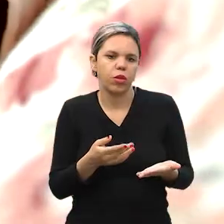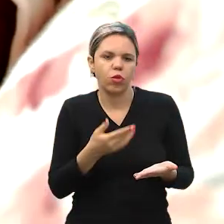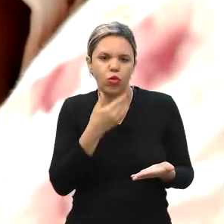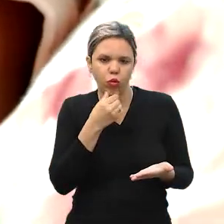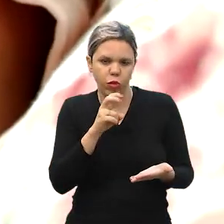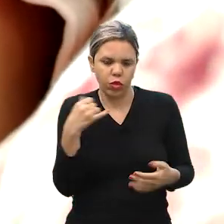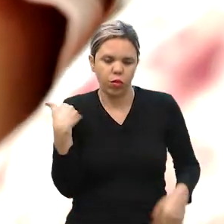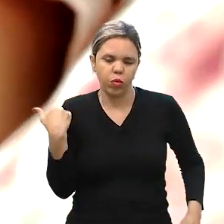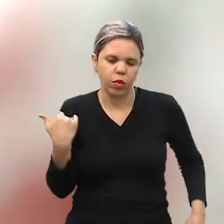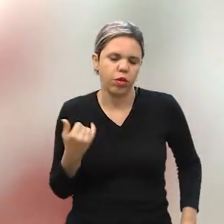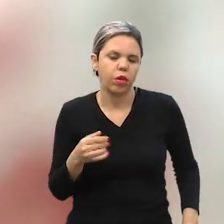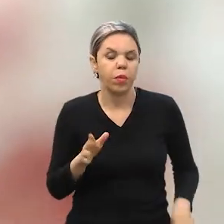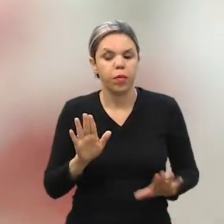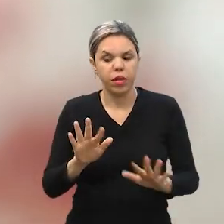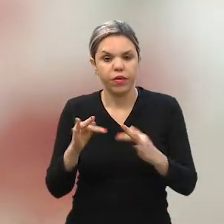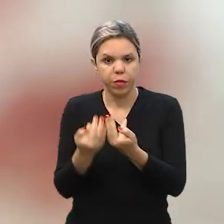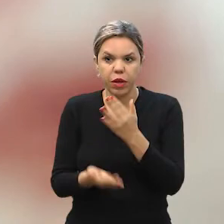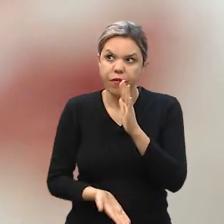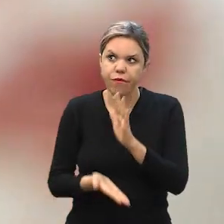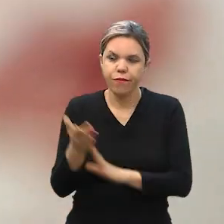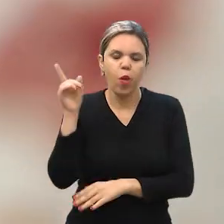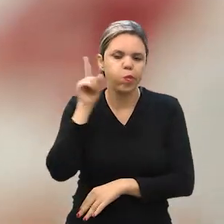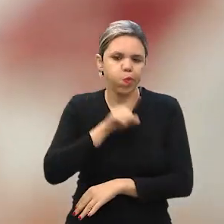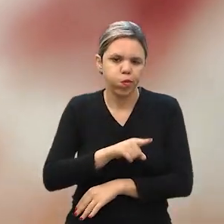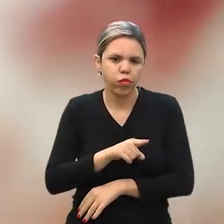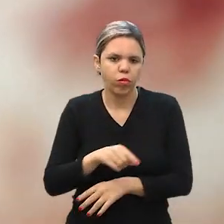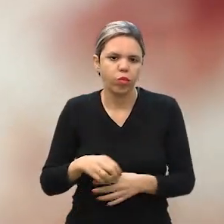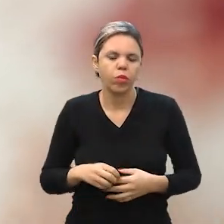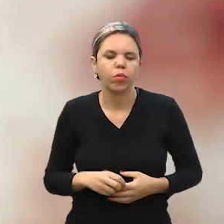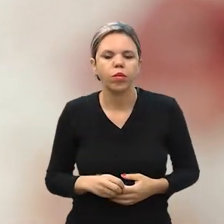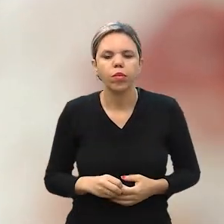Aí a família opta para ir para os Estados Unidos, para Memphis.